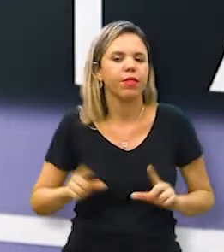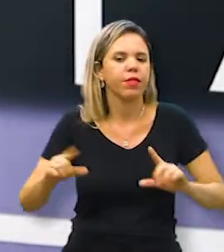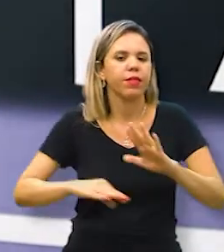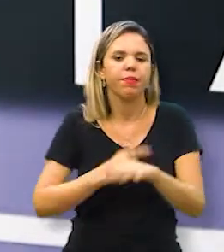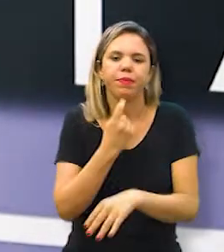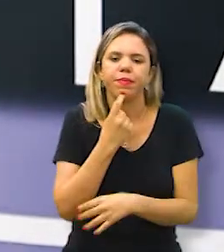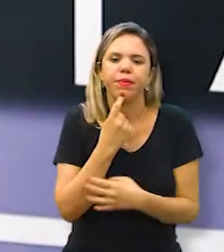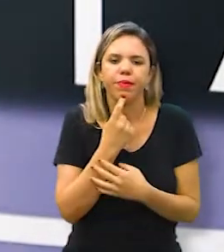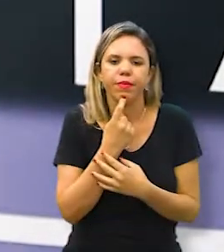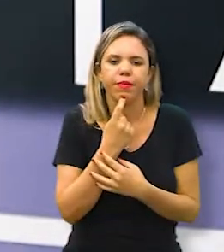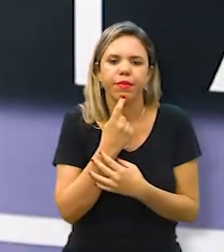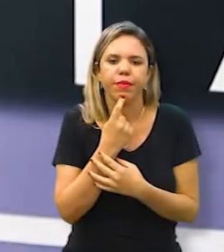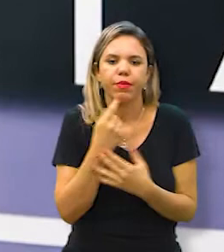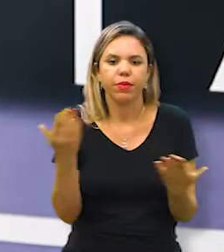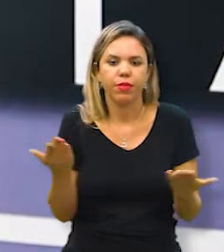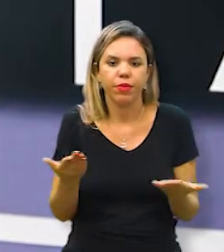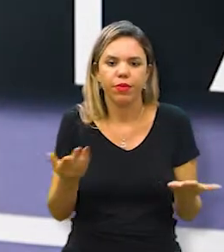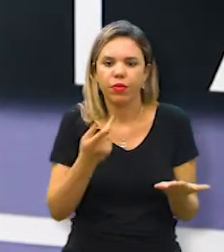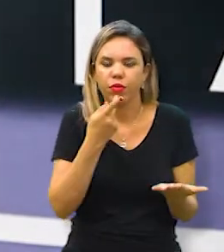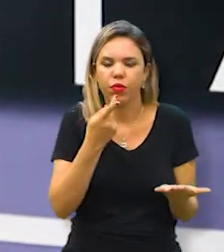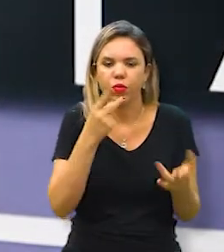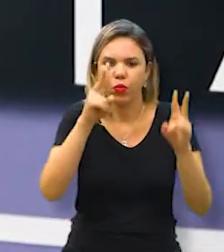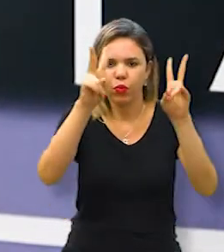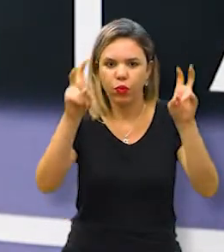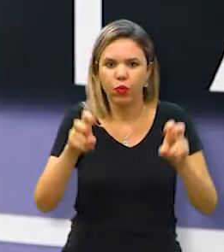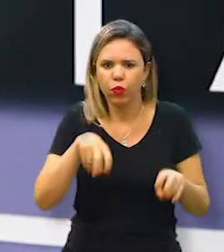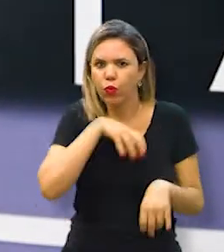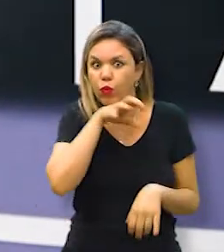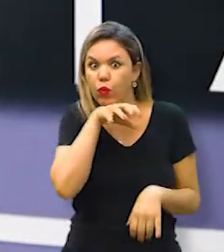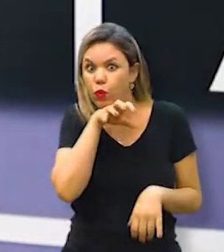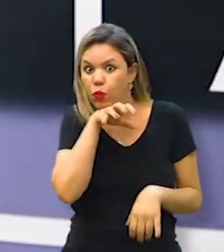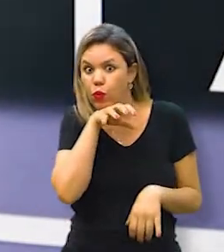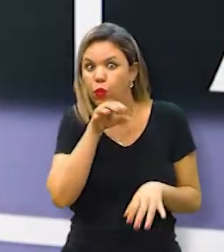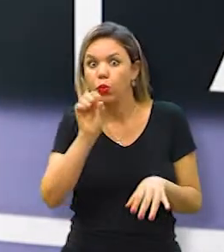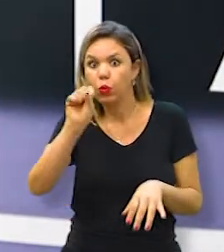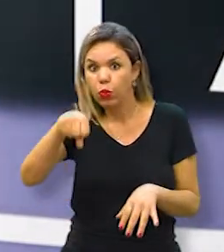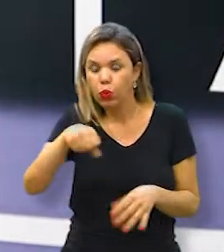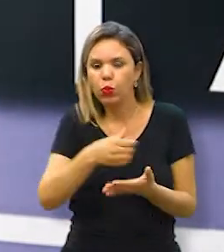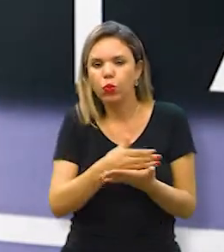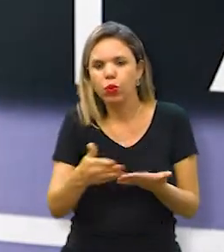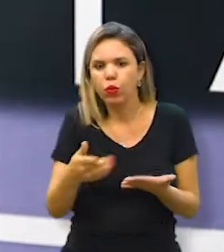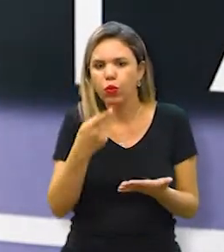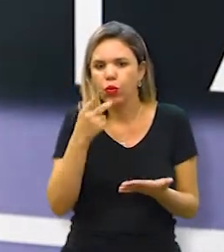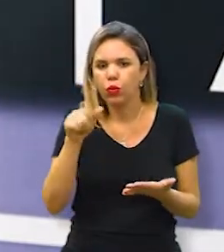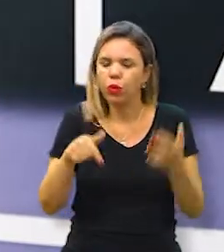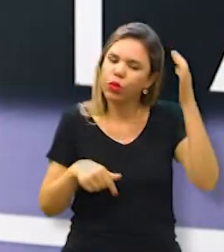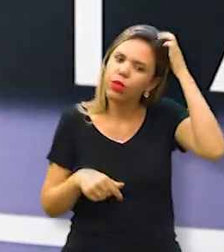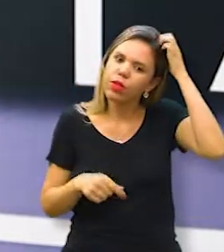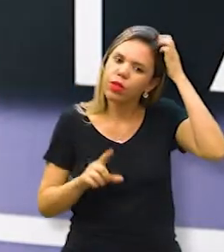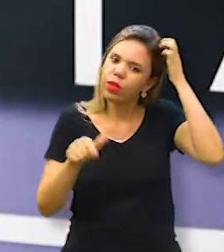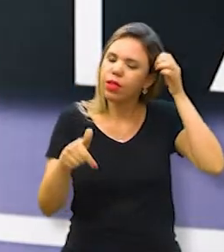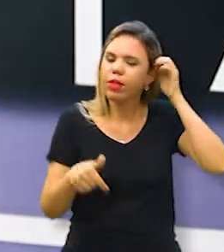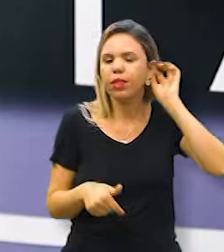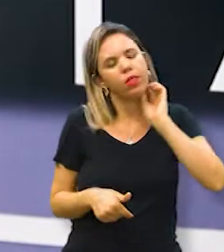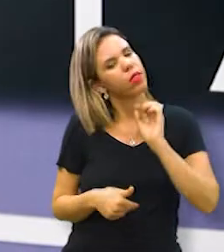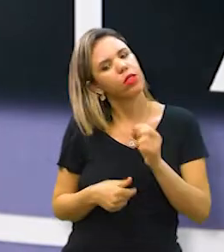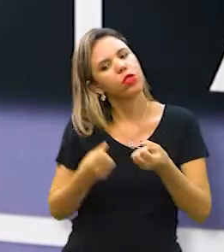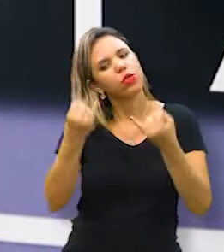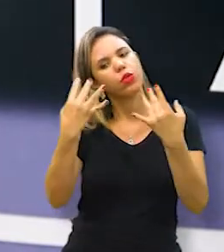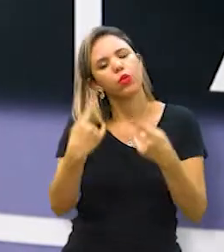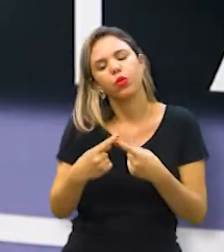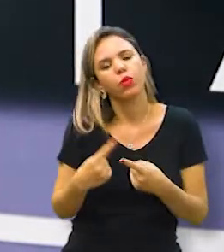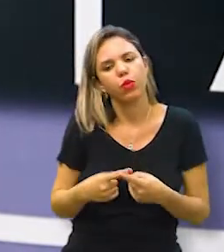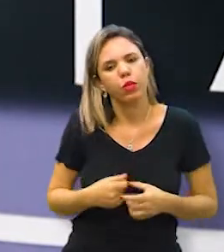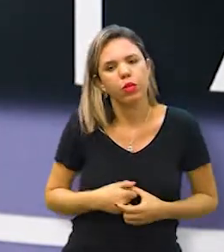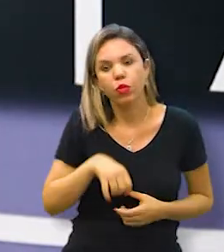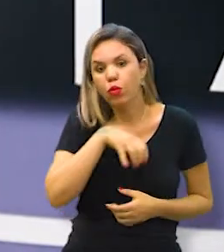Câmara Campinas. E hoje vai falar sobre um animal. Sim, eu vou começar falando desse animal, mas daqui a pouco eu conto por quê.